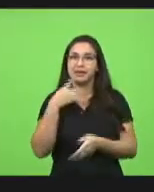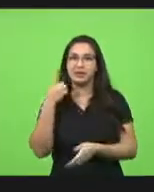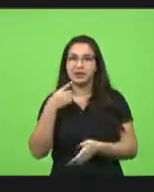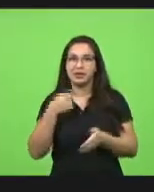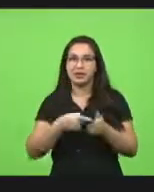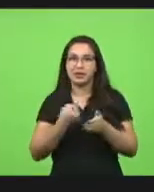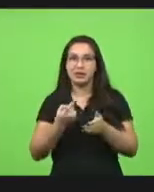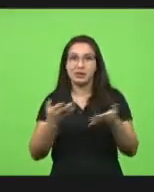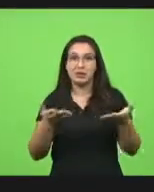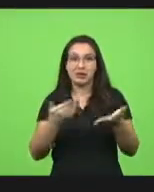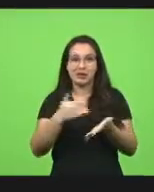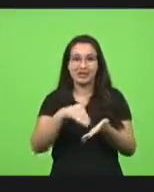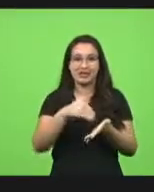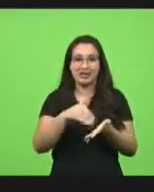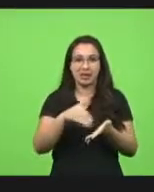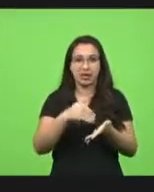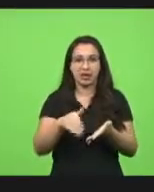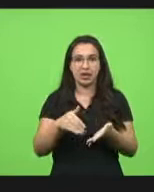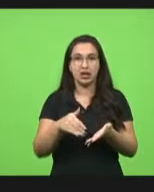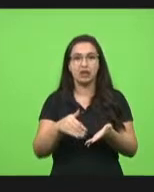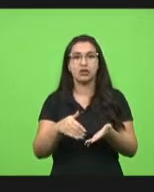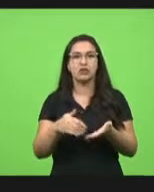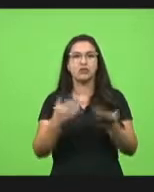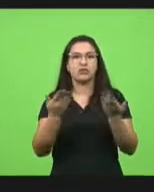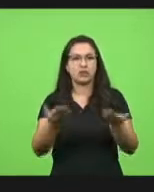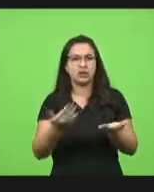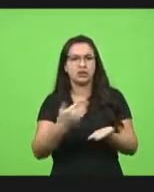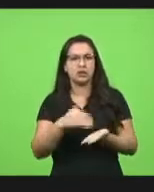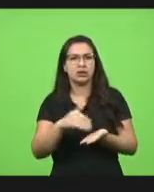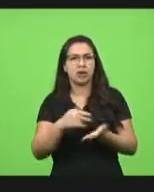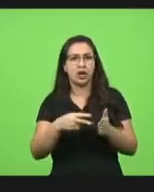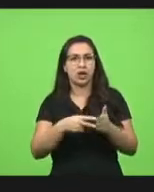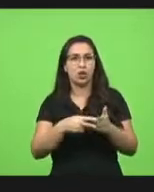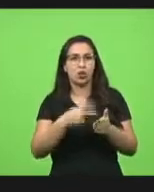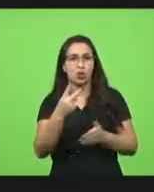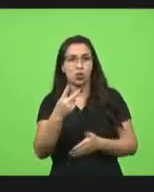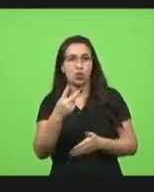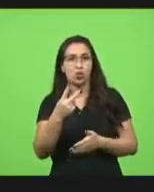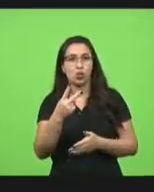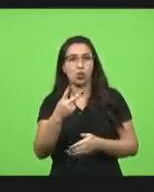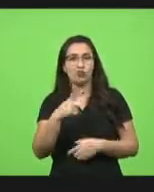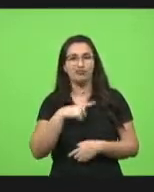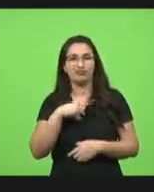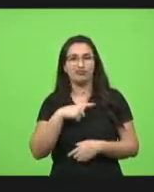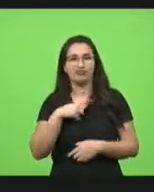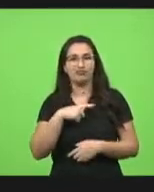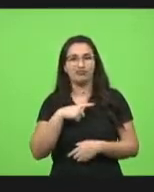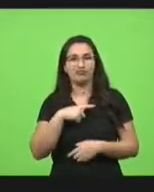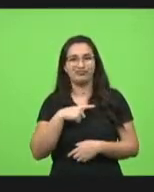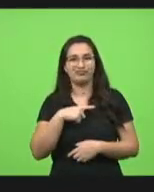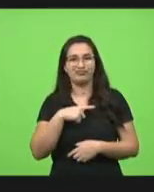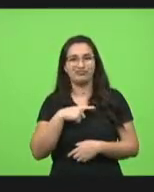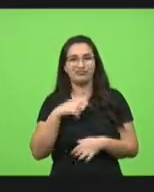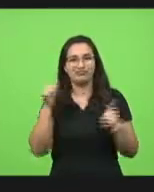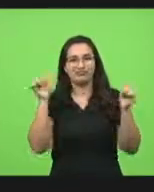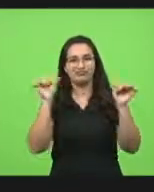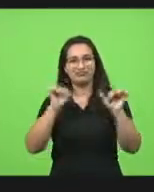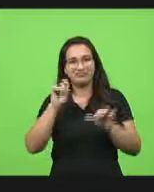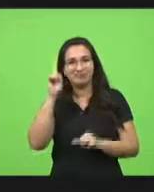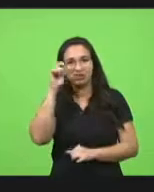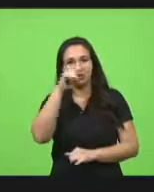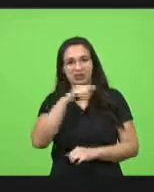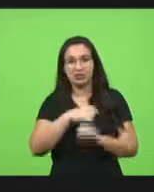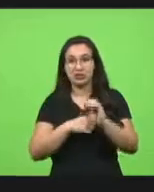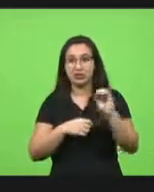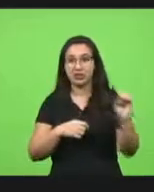Altair Silva, e chamar a atenção realmente, secretário, para duas situações delicadas que nós estamos vivendo no Oeste. Uma delas, a questão